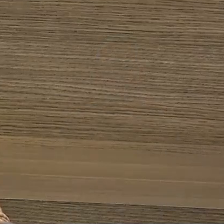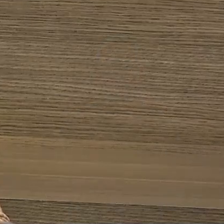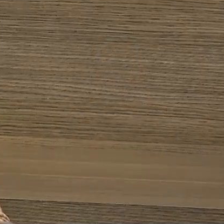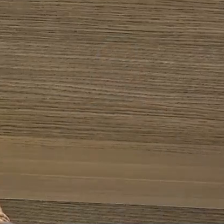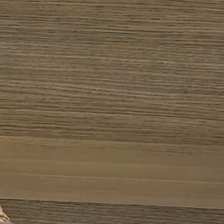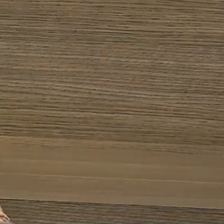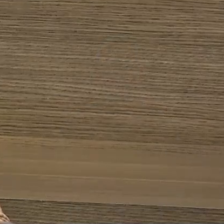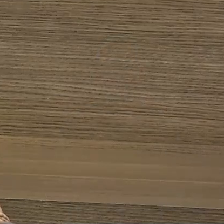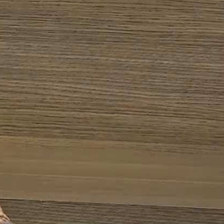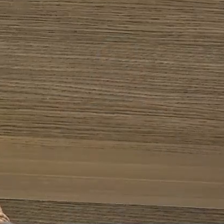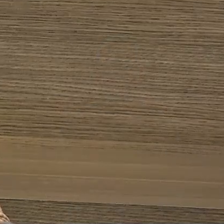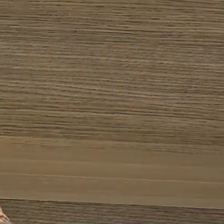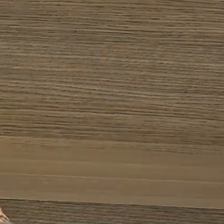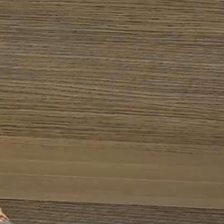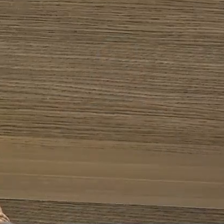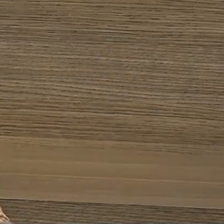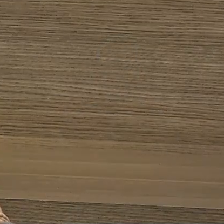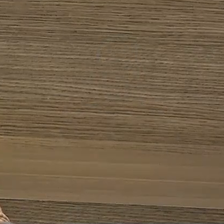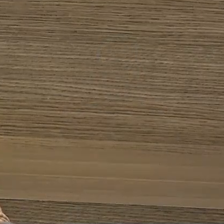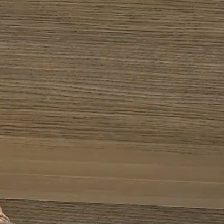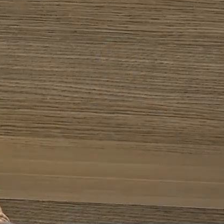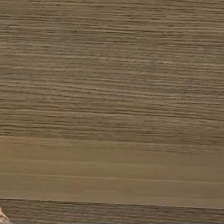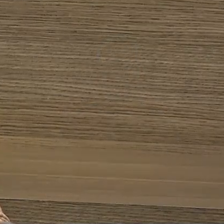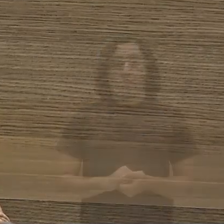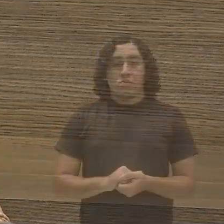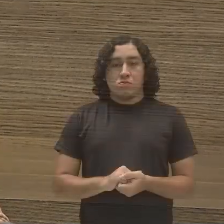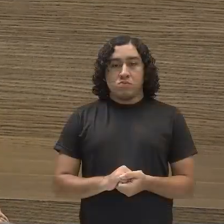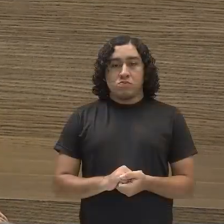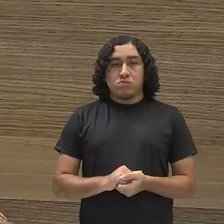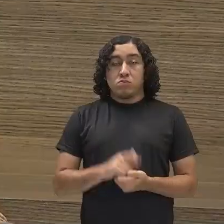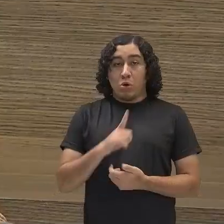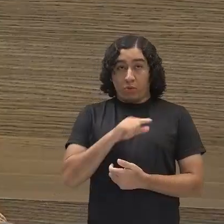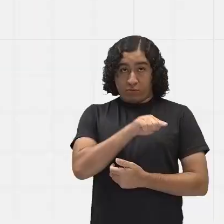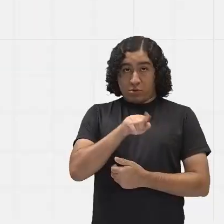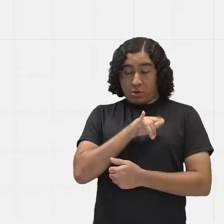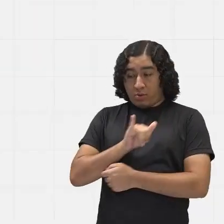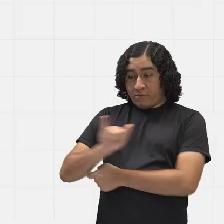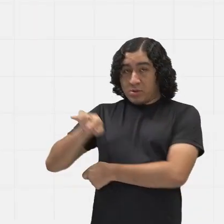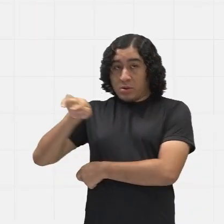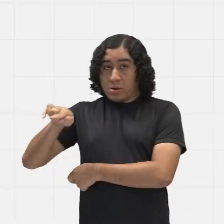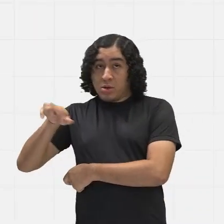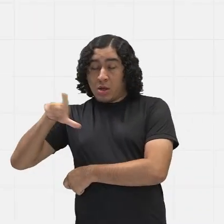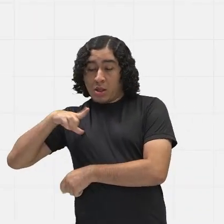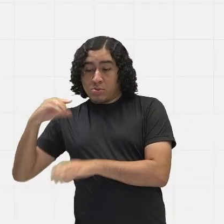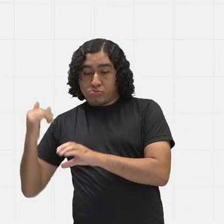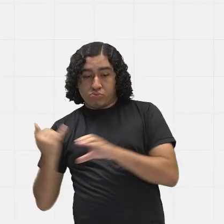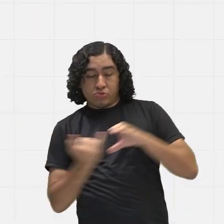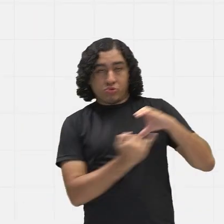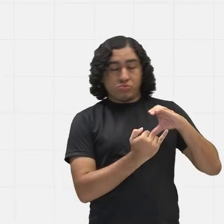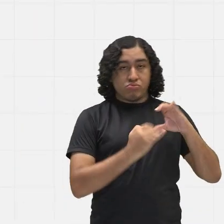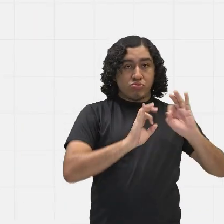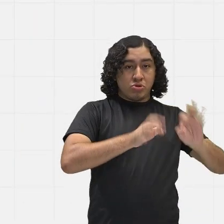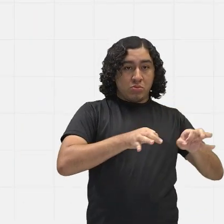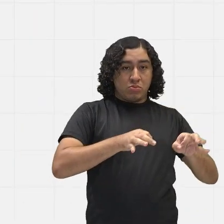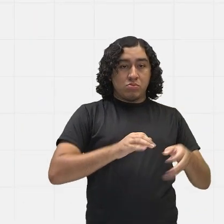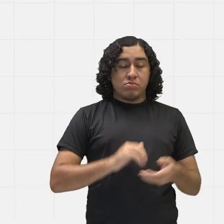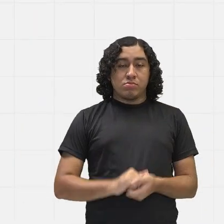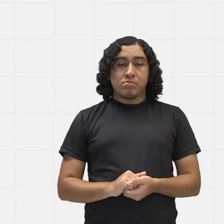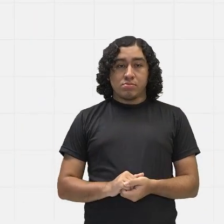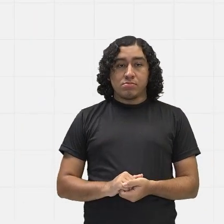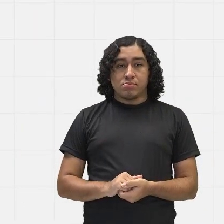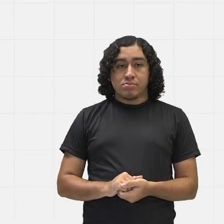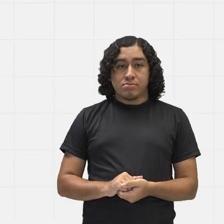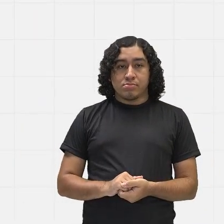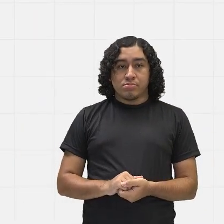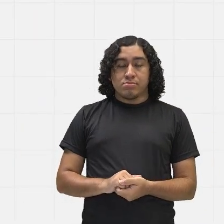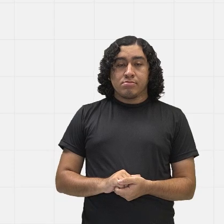essa parte, passa para a gente e a gente repassa para vocês. Logo em seguida, a gente tem o CME